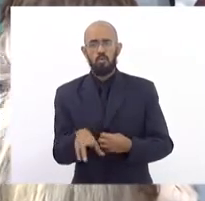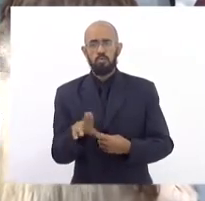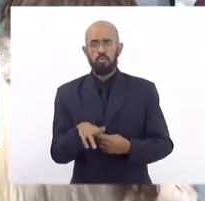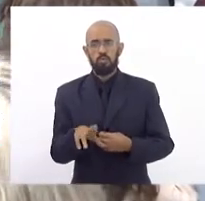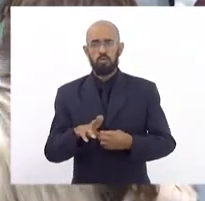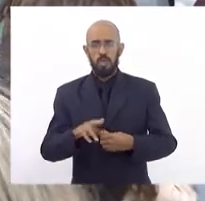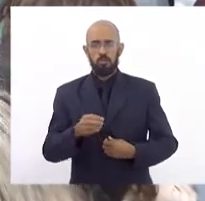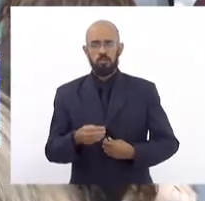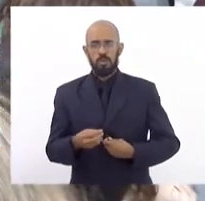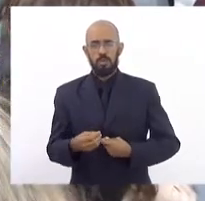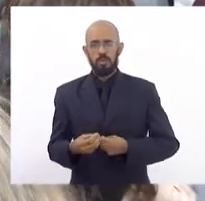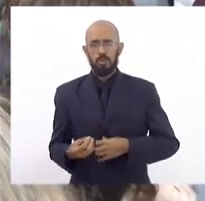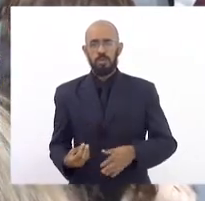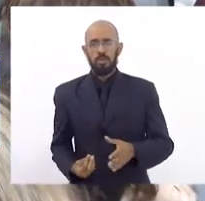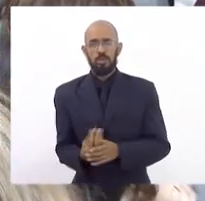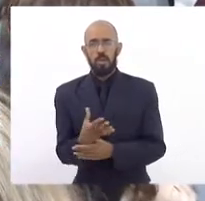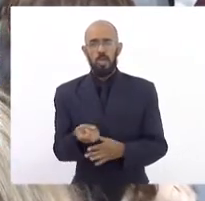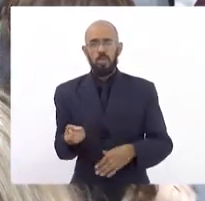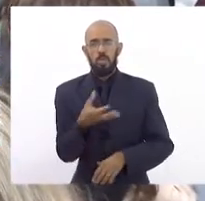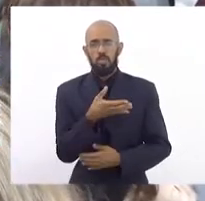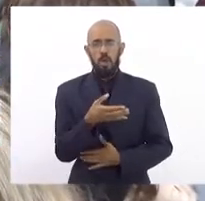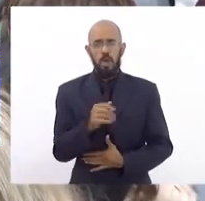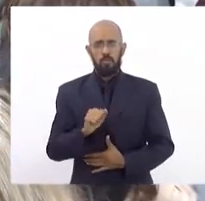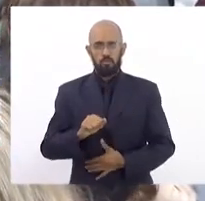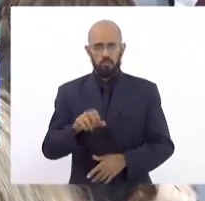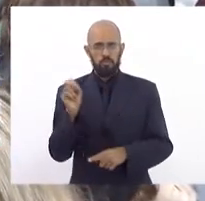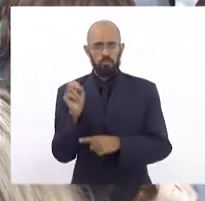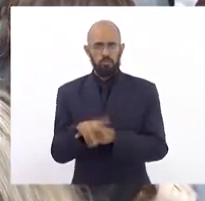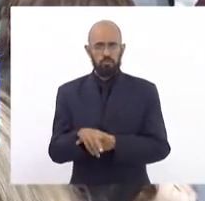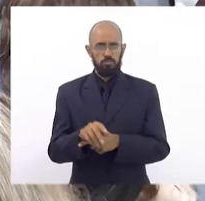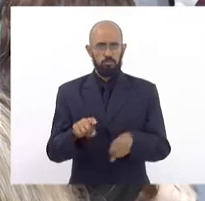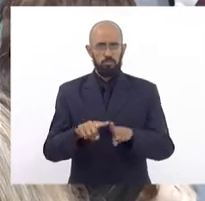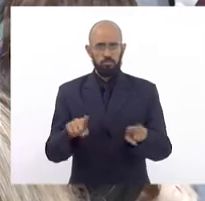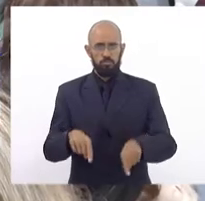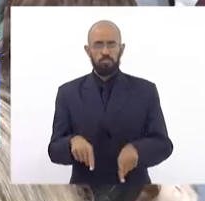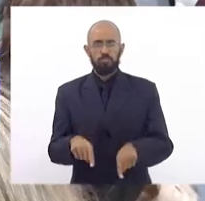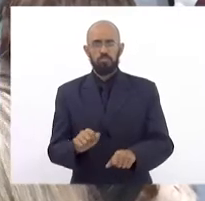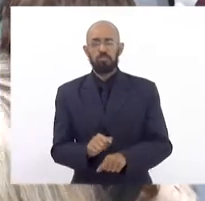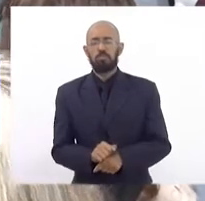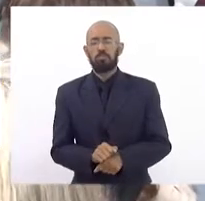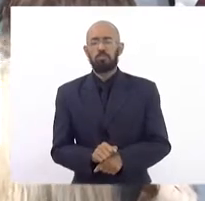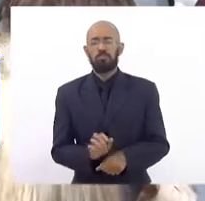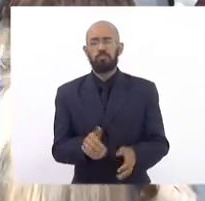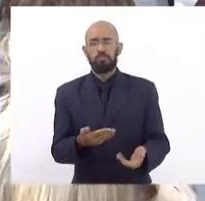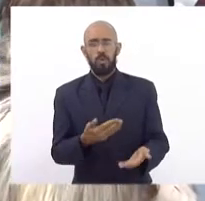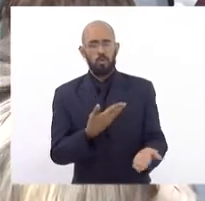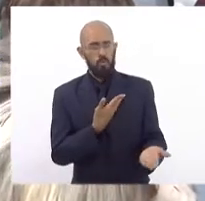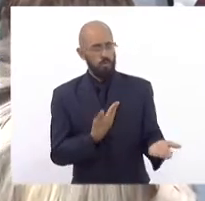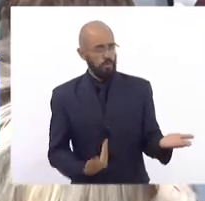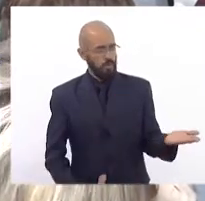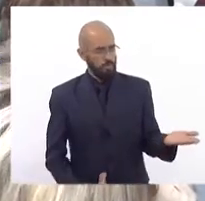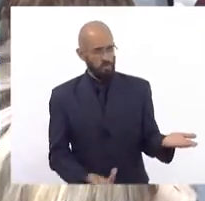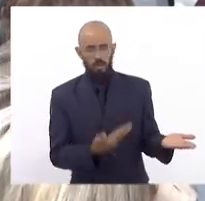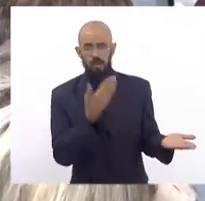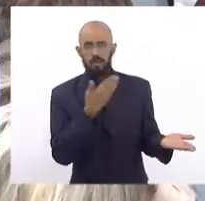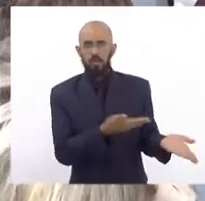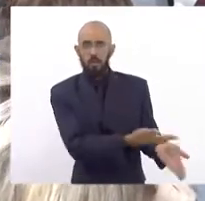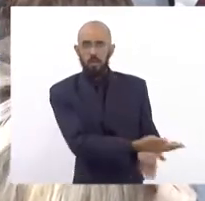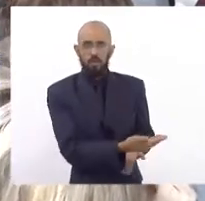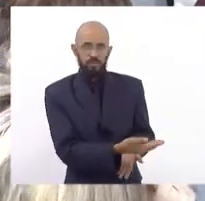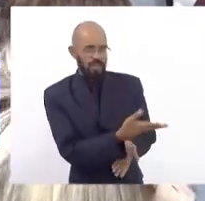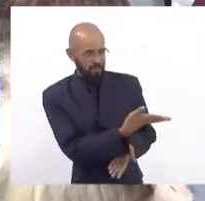para gerar novos empregos e nova riqueza no Estado. Então, quero aqui, governador, convidá-lo de novo, porque eu tenho juízo, o senhor que vai